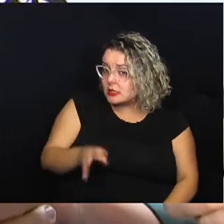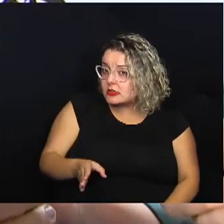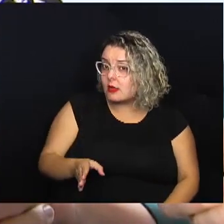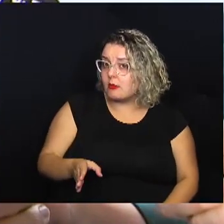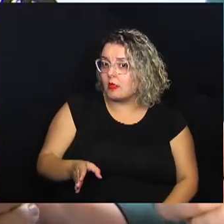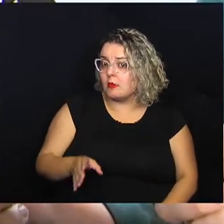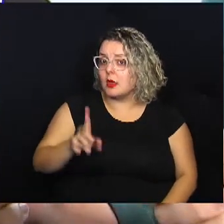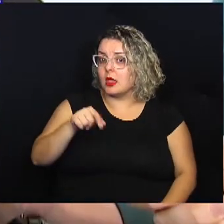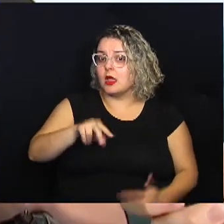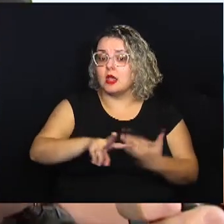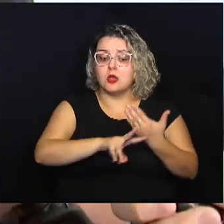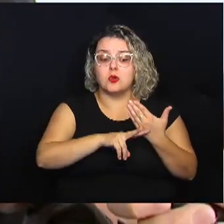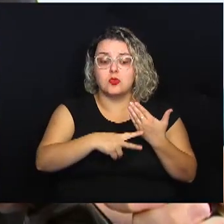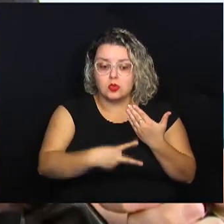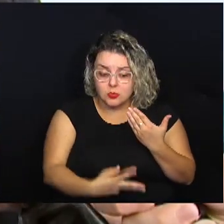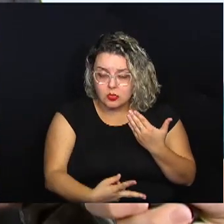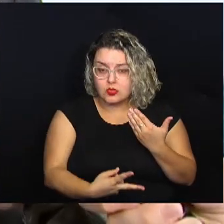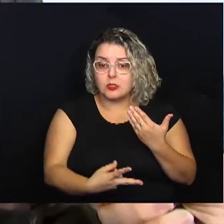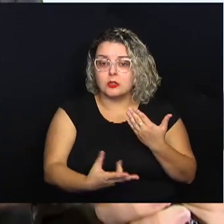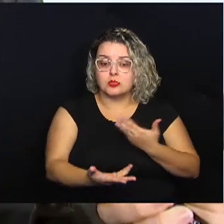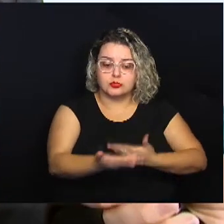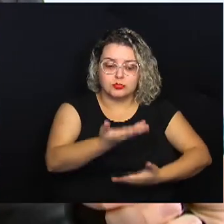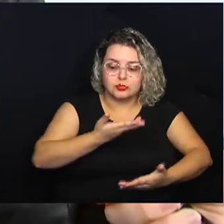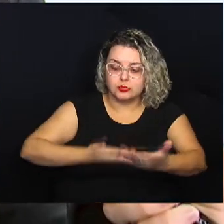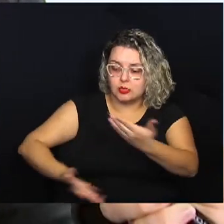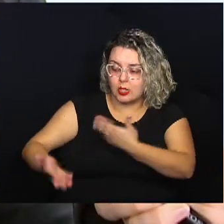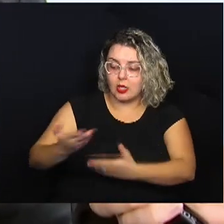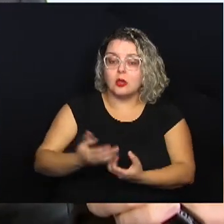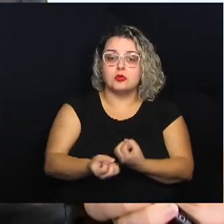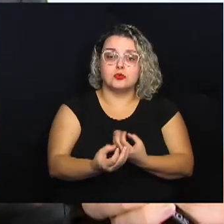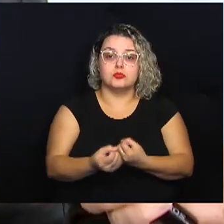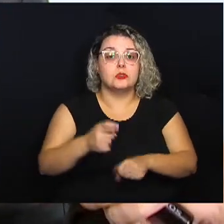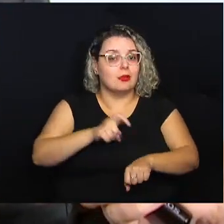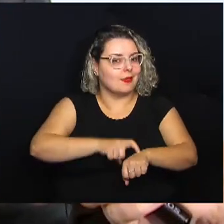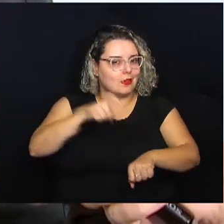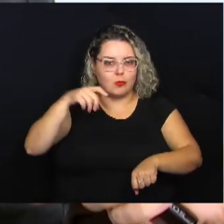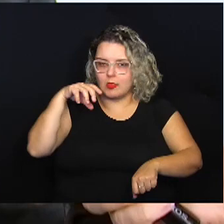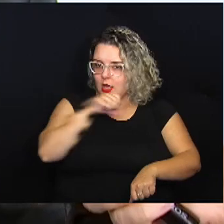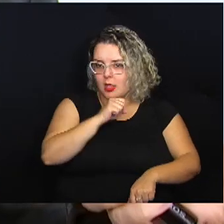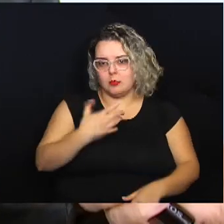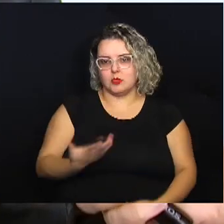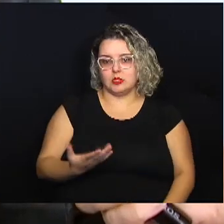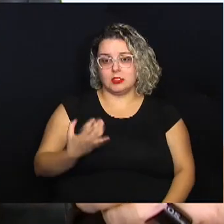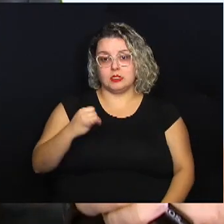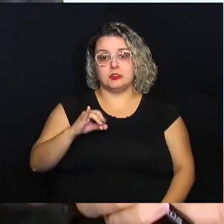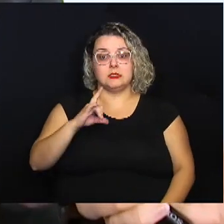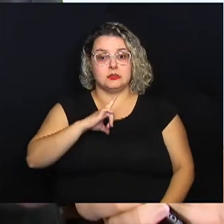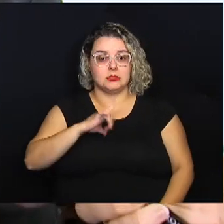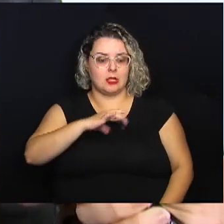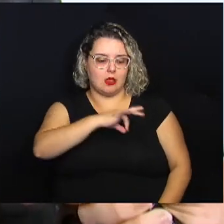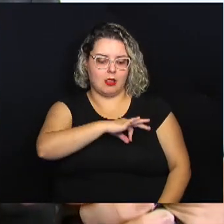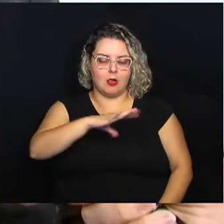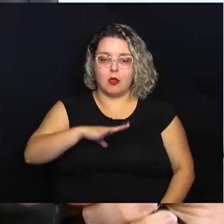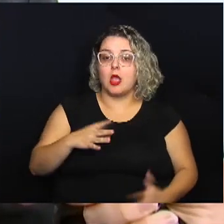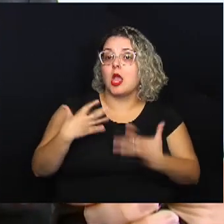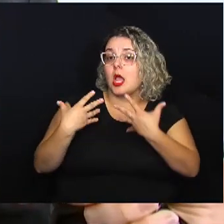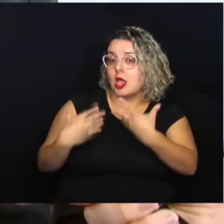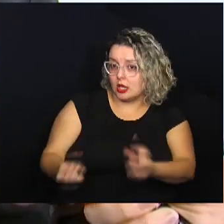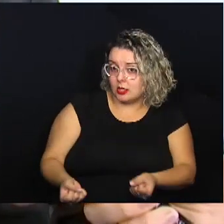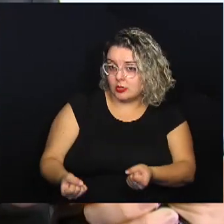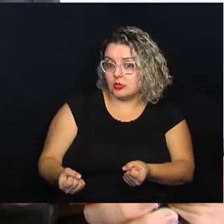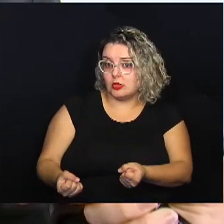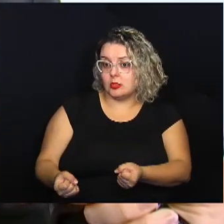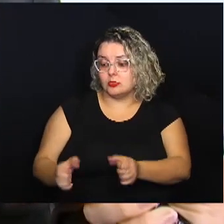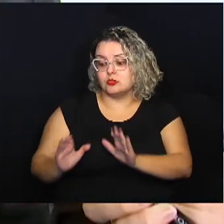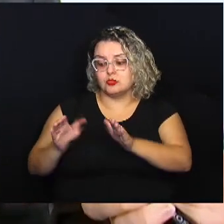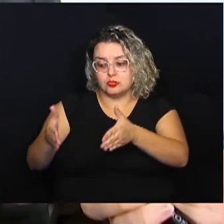ela se reflete no compartilhamento de dados em tempo real. Então, se a Guarda Municipal recebe no canal